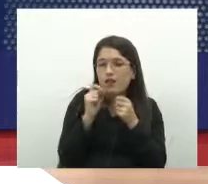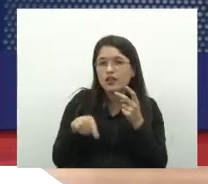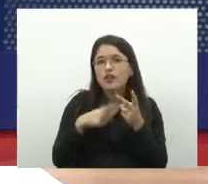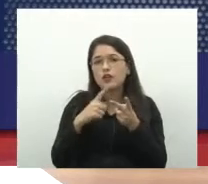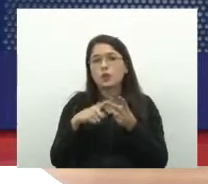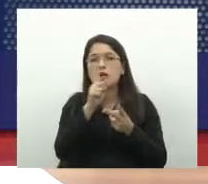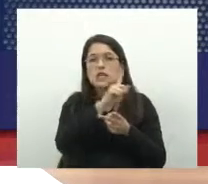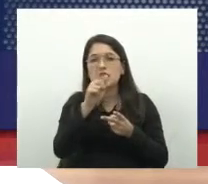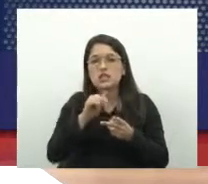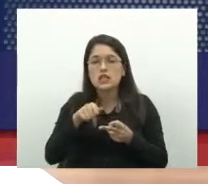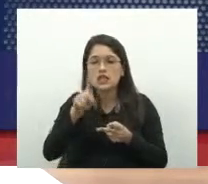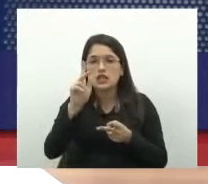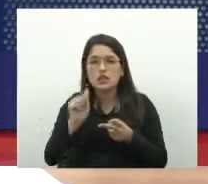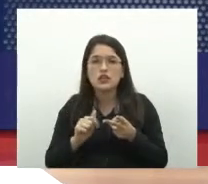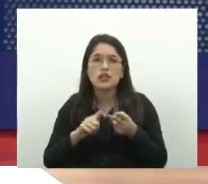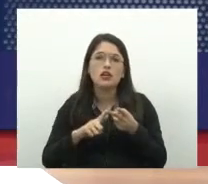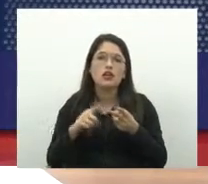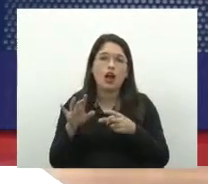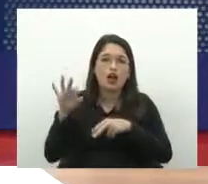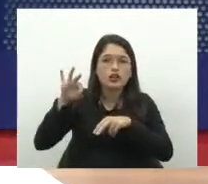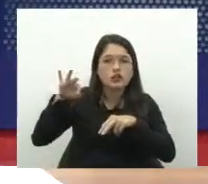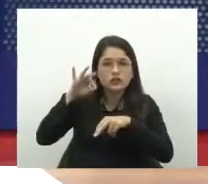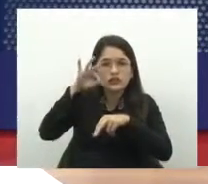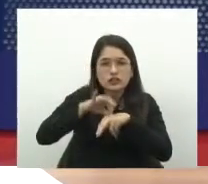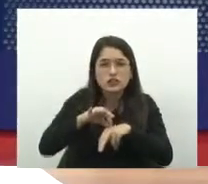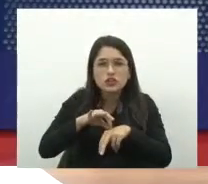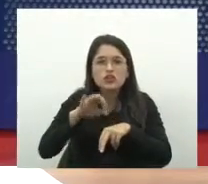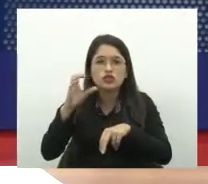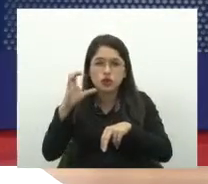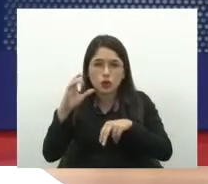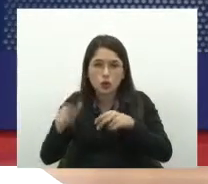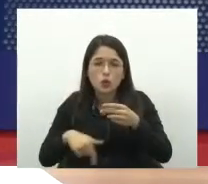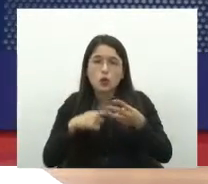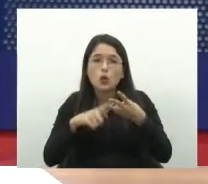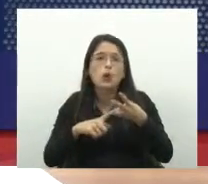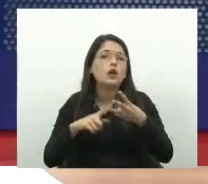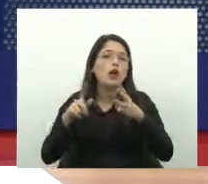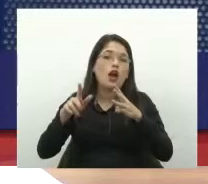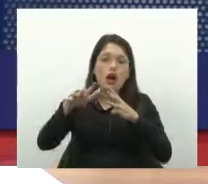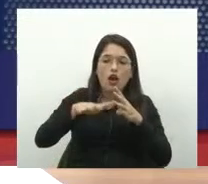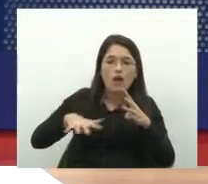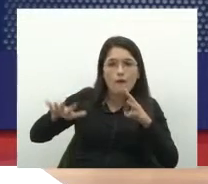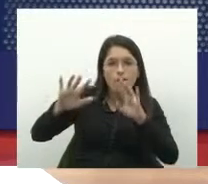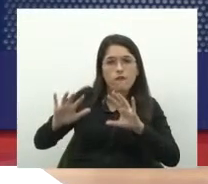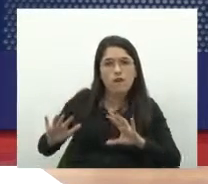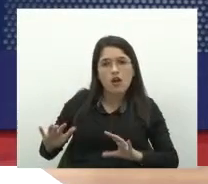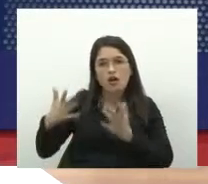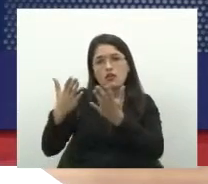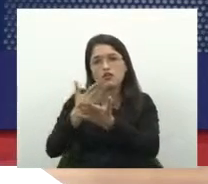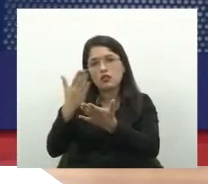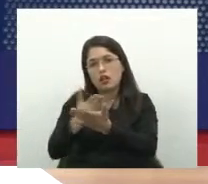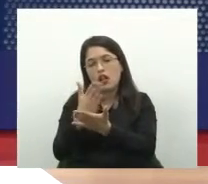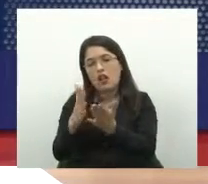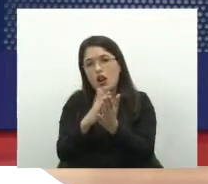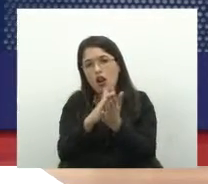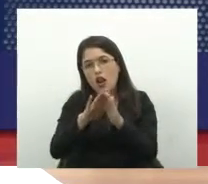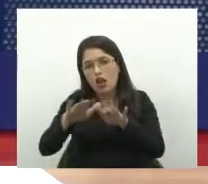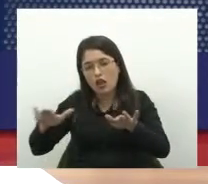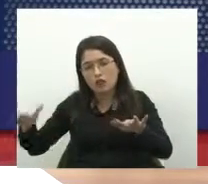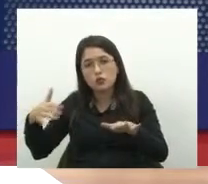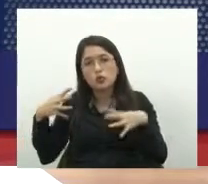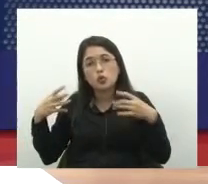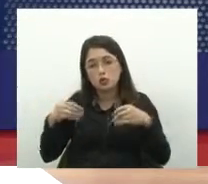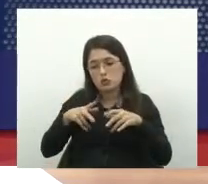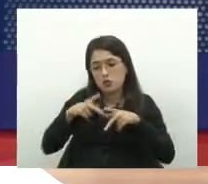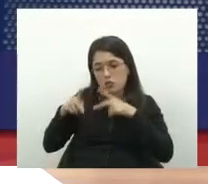chikungunya, a inscrição de educação de jovens e adultos, o Salão do Livro, todos de interesse da população da cidade. A gente